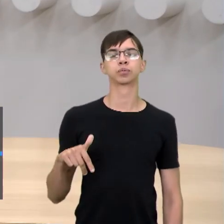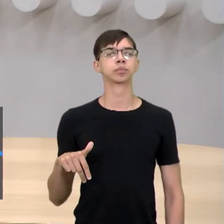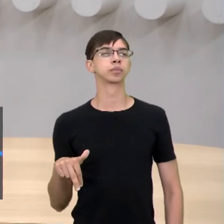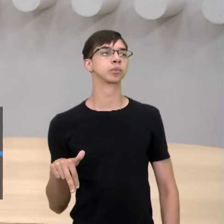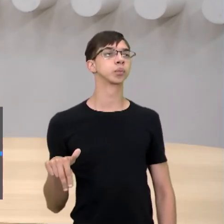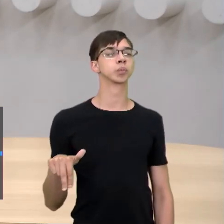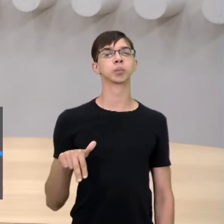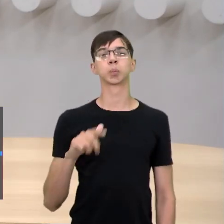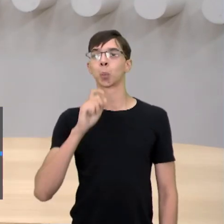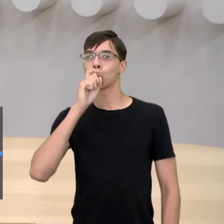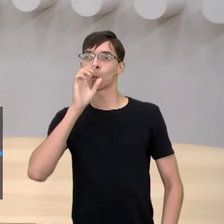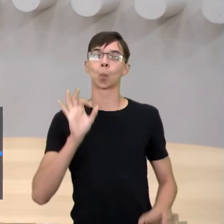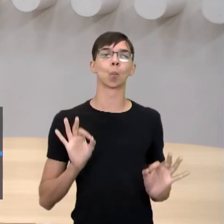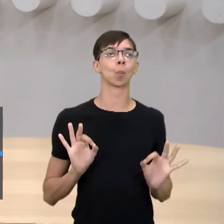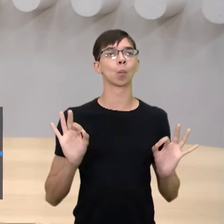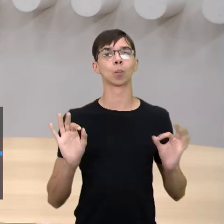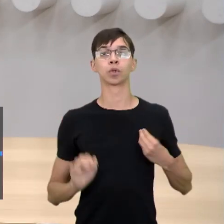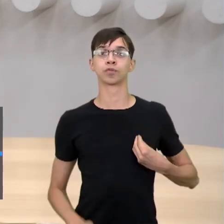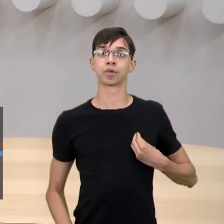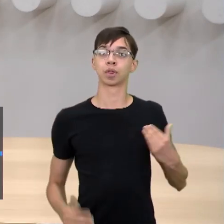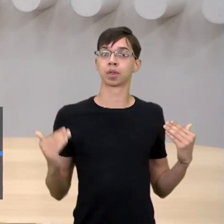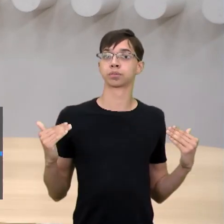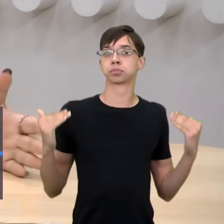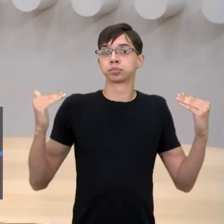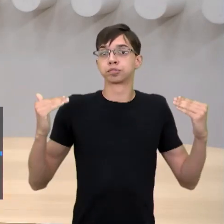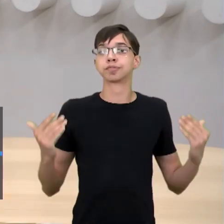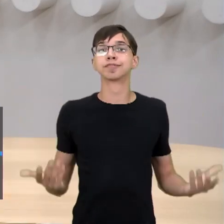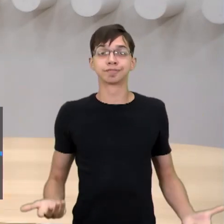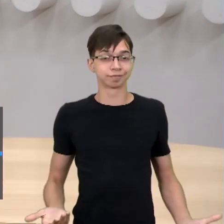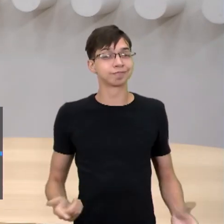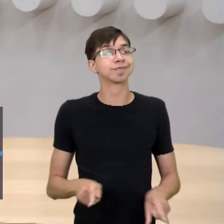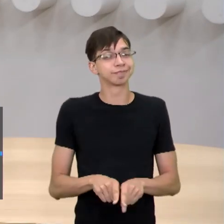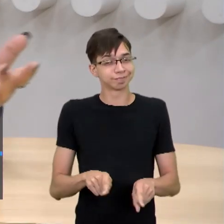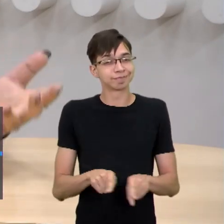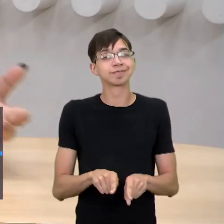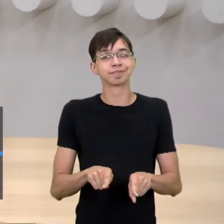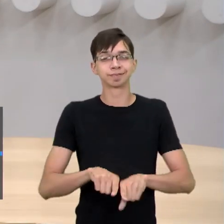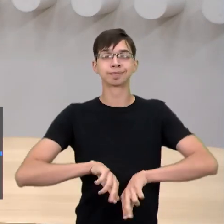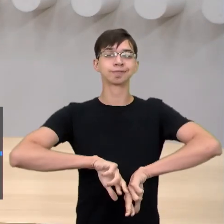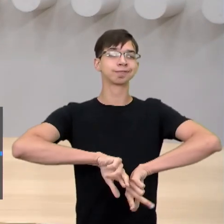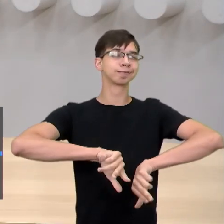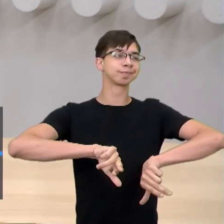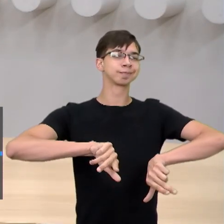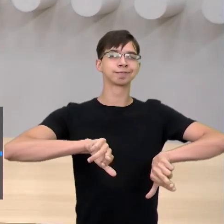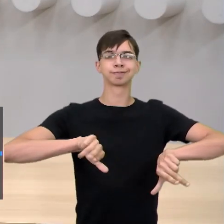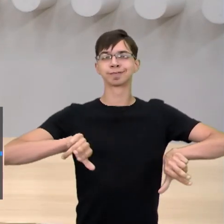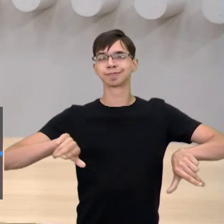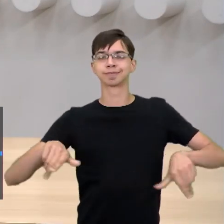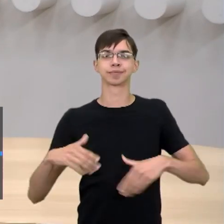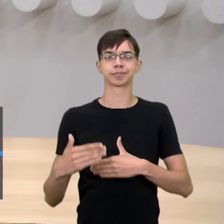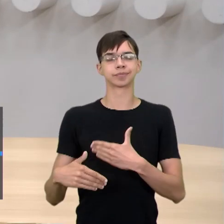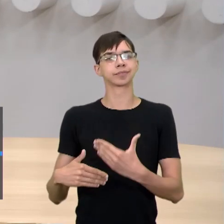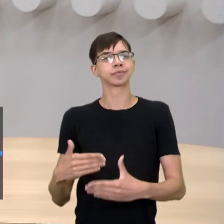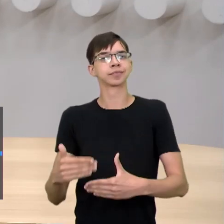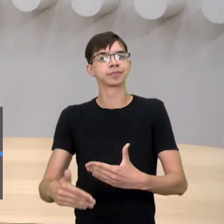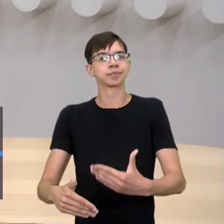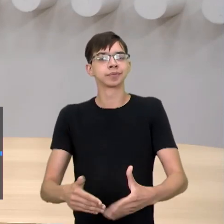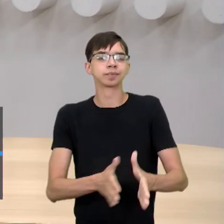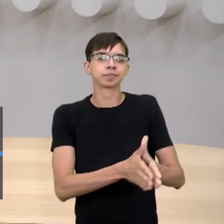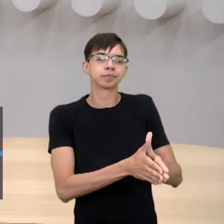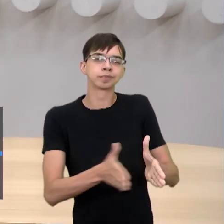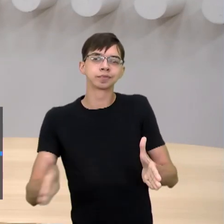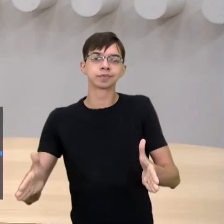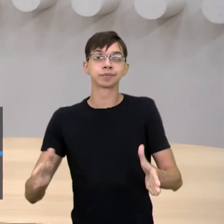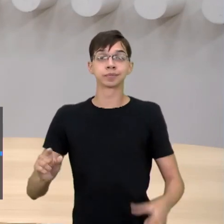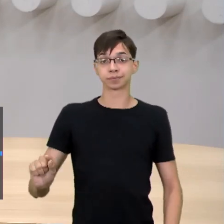vida dele bem pleno, né? Então, todas essas pessoas também estão passando por esses processos. E a gente entender isso